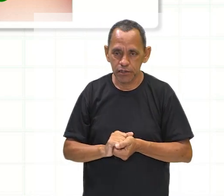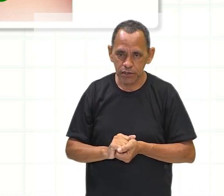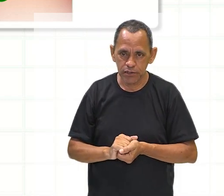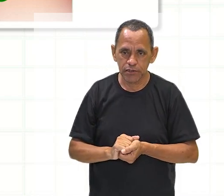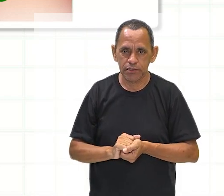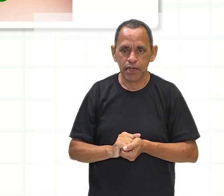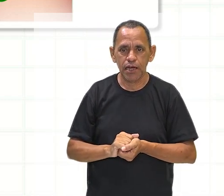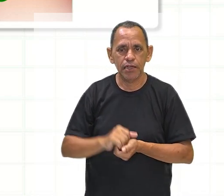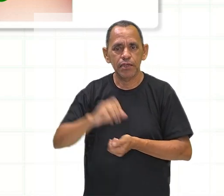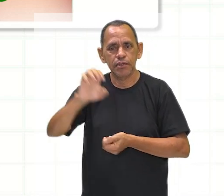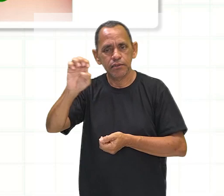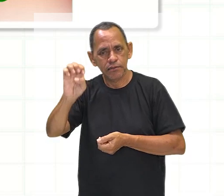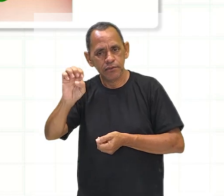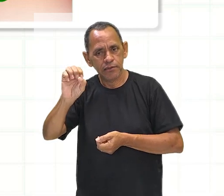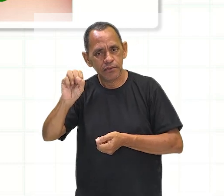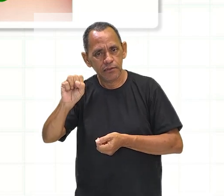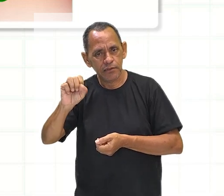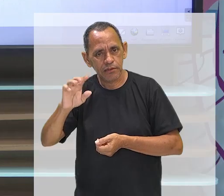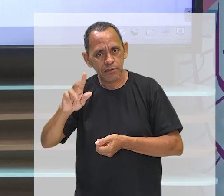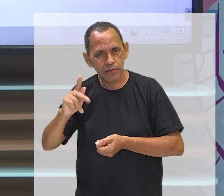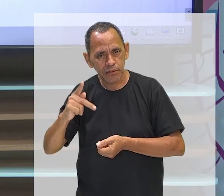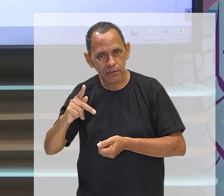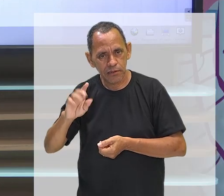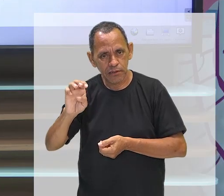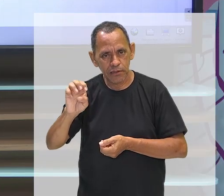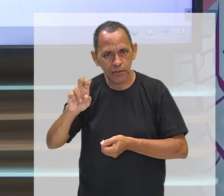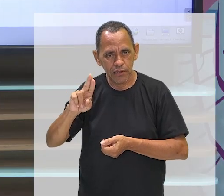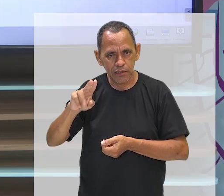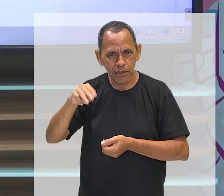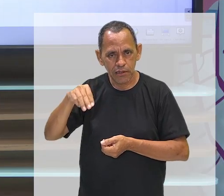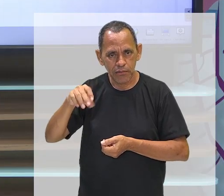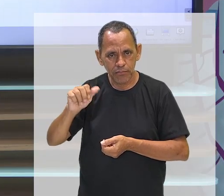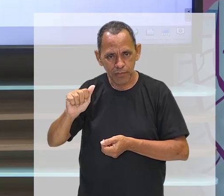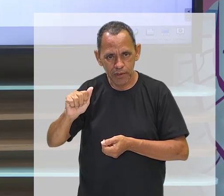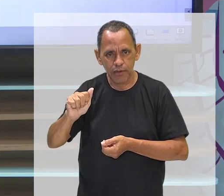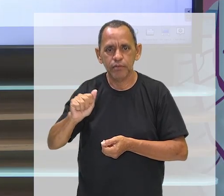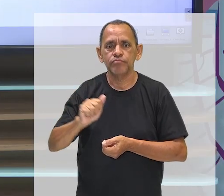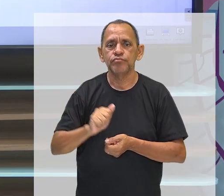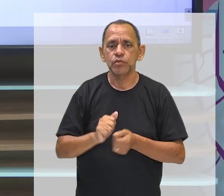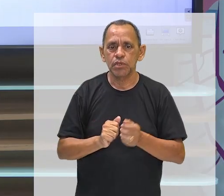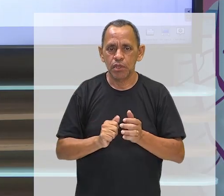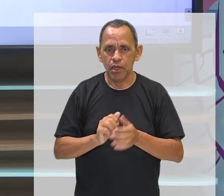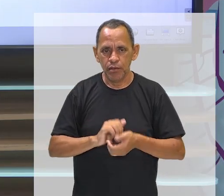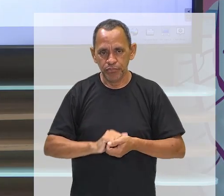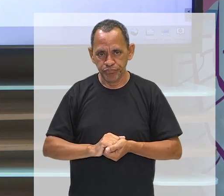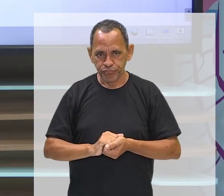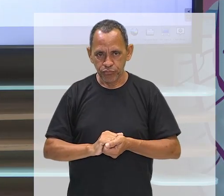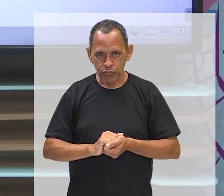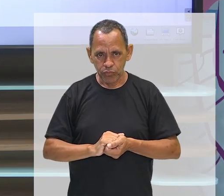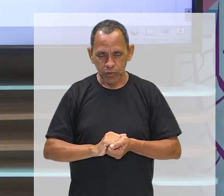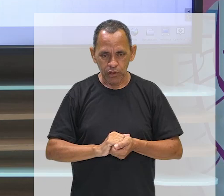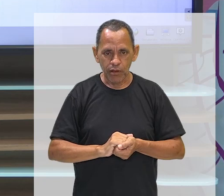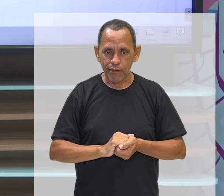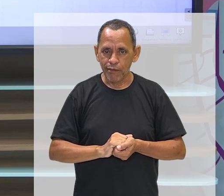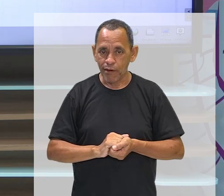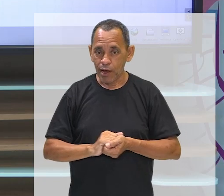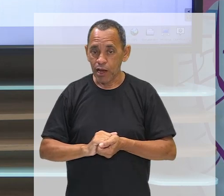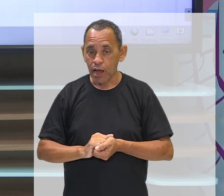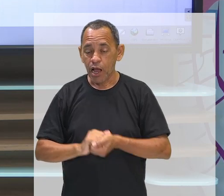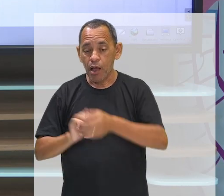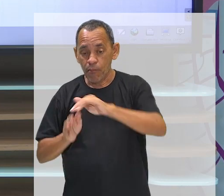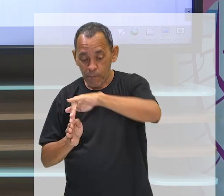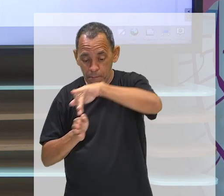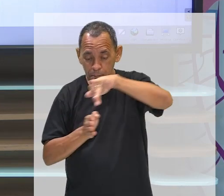esse transporte, né? Transportam ali os espermatozoides que foram produzidos ali, amadureceram, vão passar por